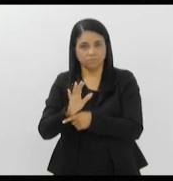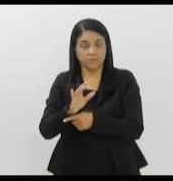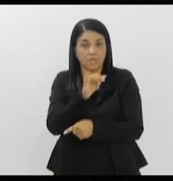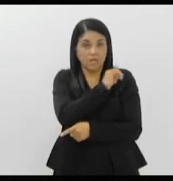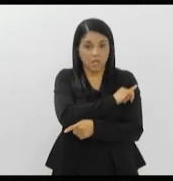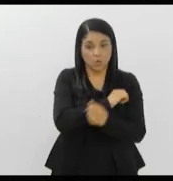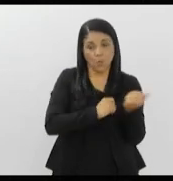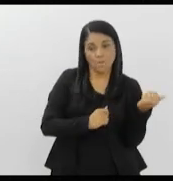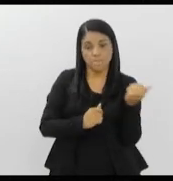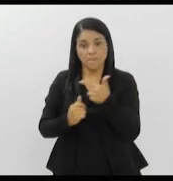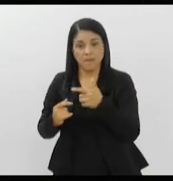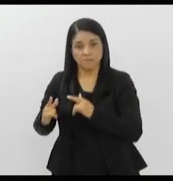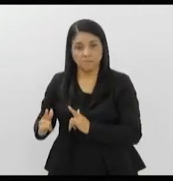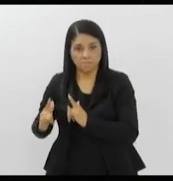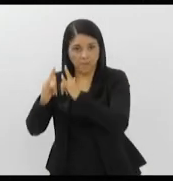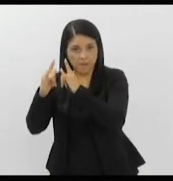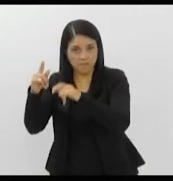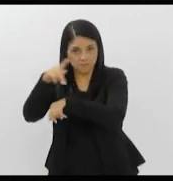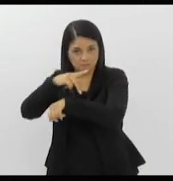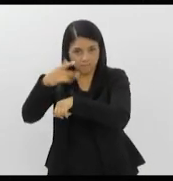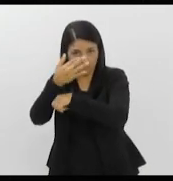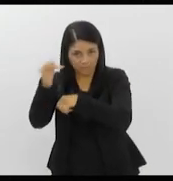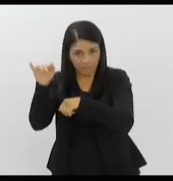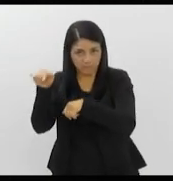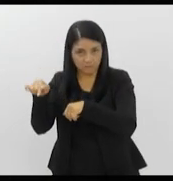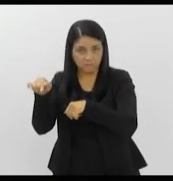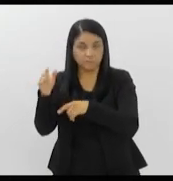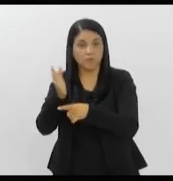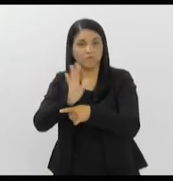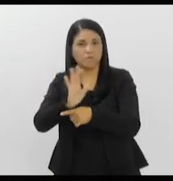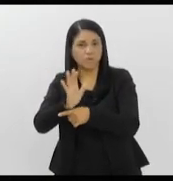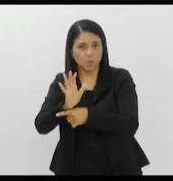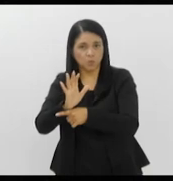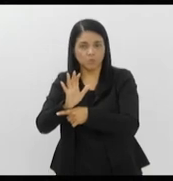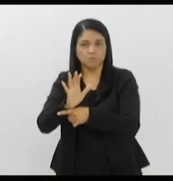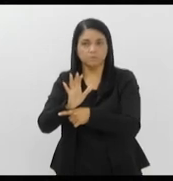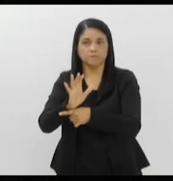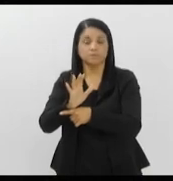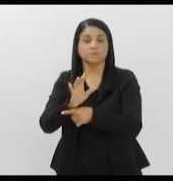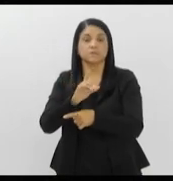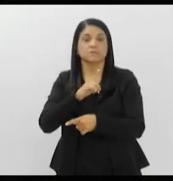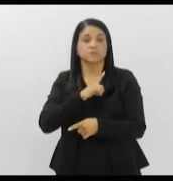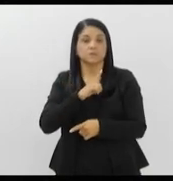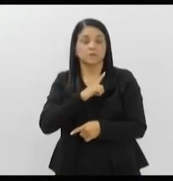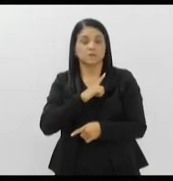publicidade, não publicidade, filmes culturais, etc., mas teria